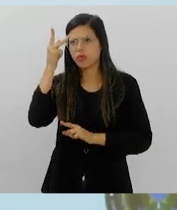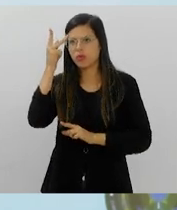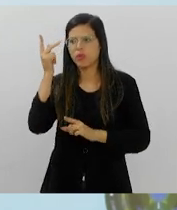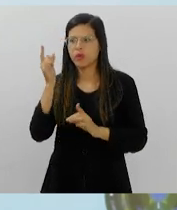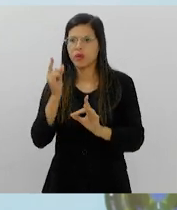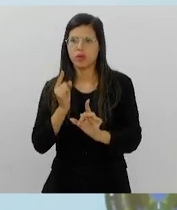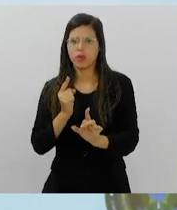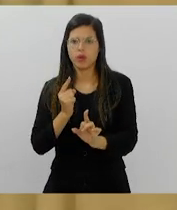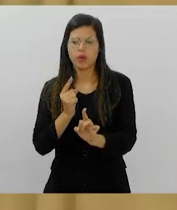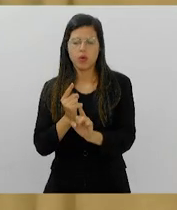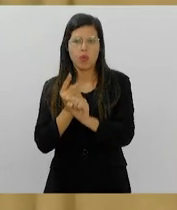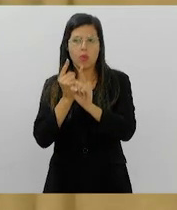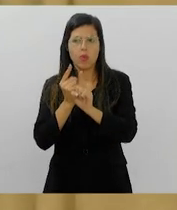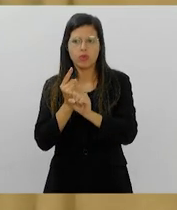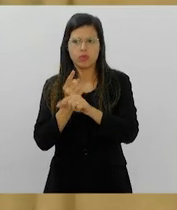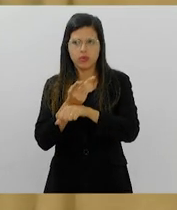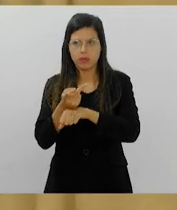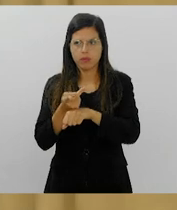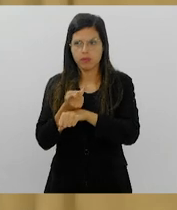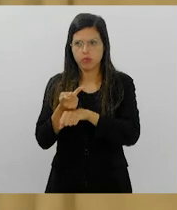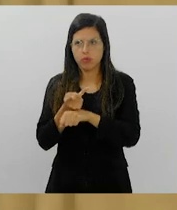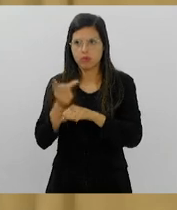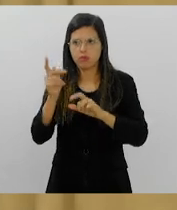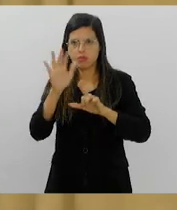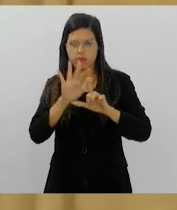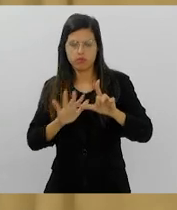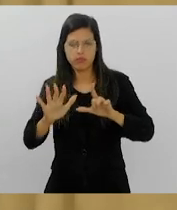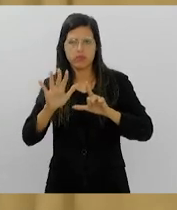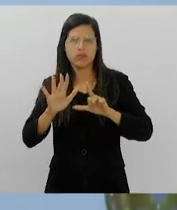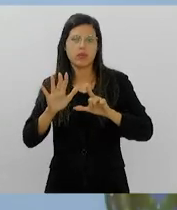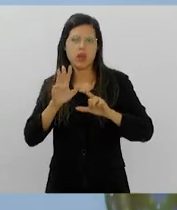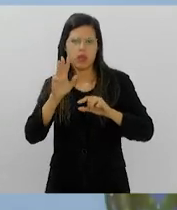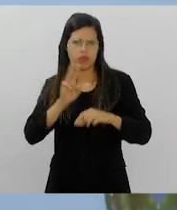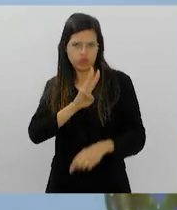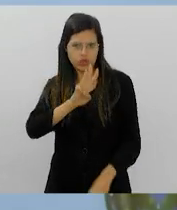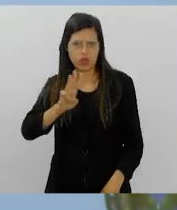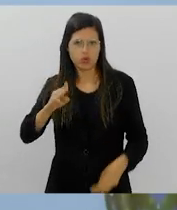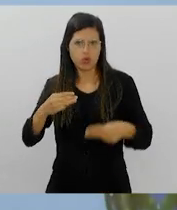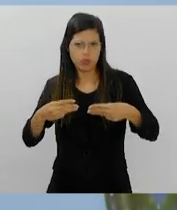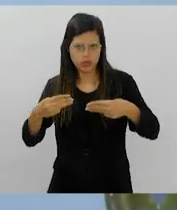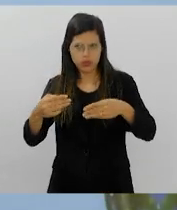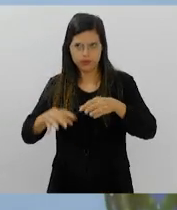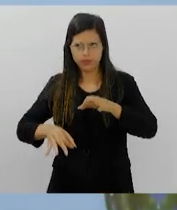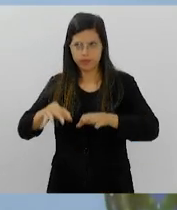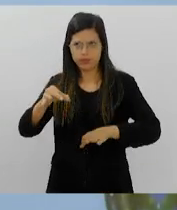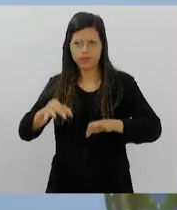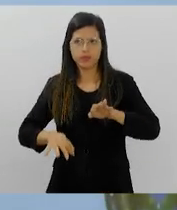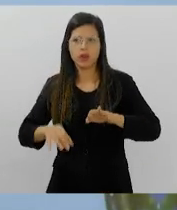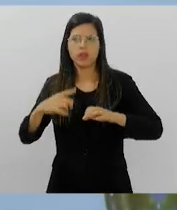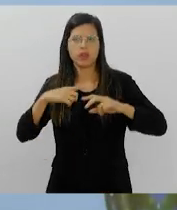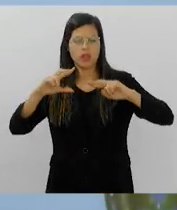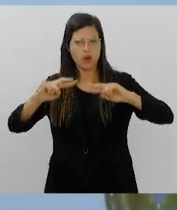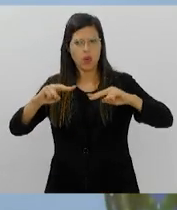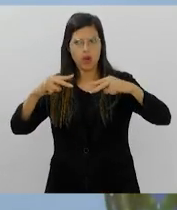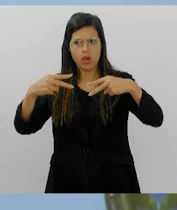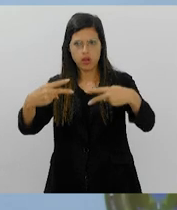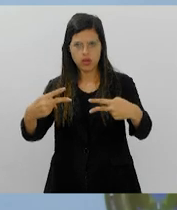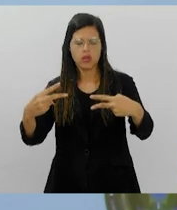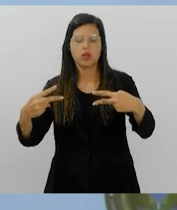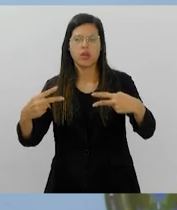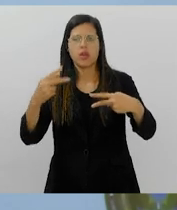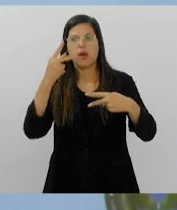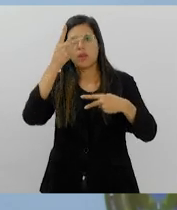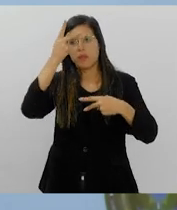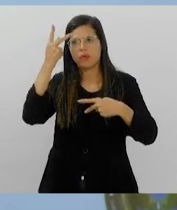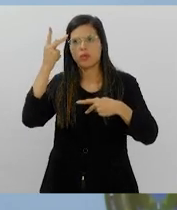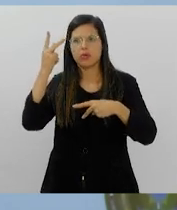encontram quando buscam pelo canal da Escola Segura na página do Ministério. tem um link em que o usuário, ele, anonimamente, ele